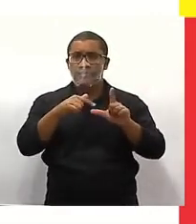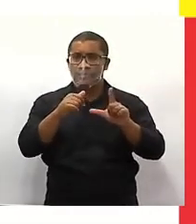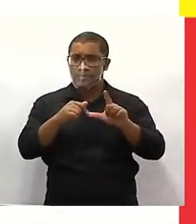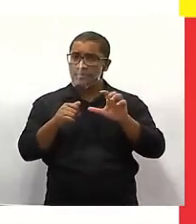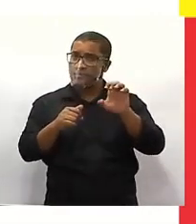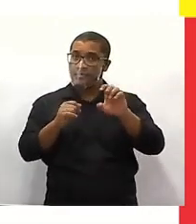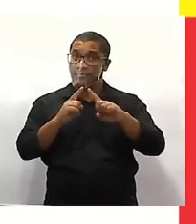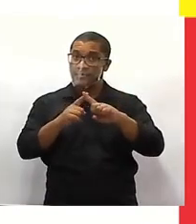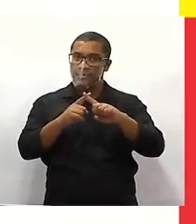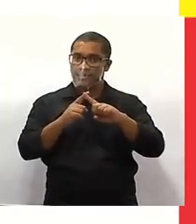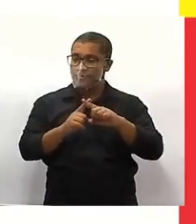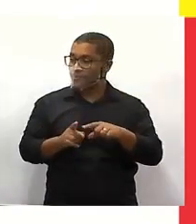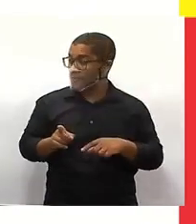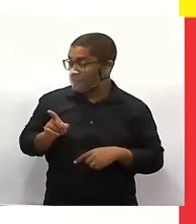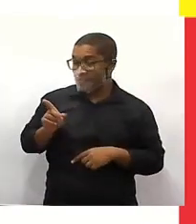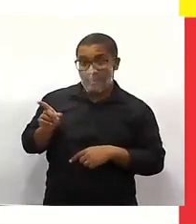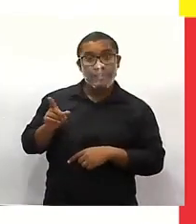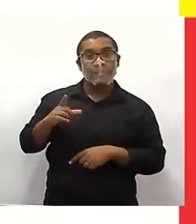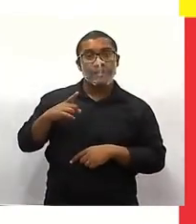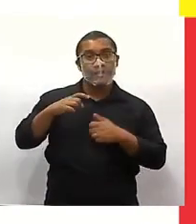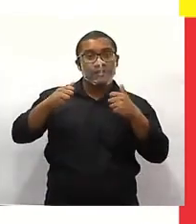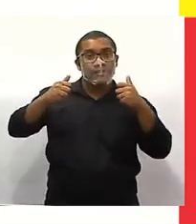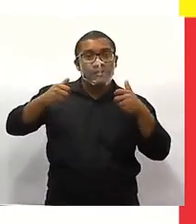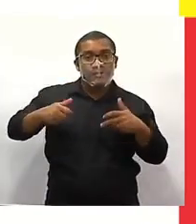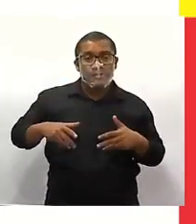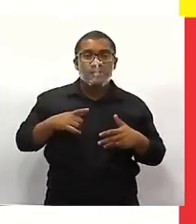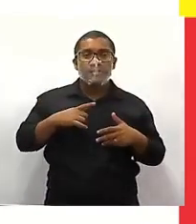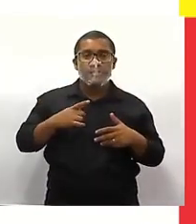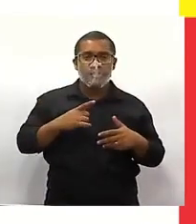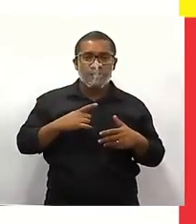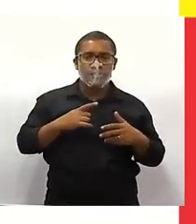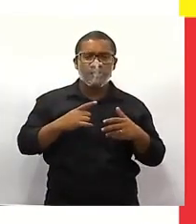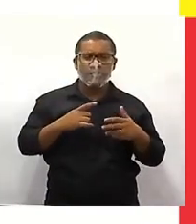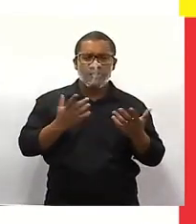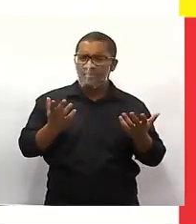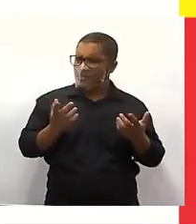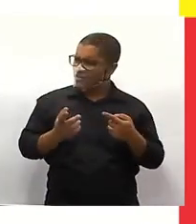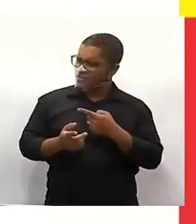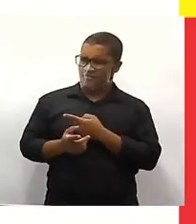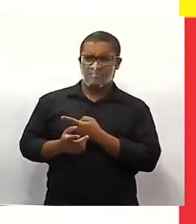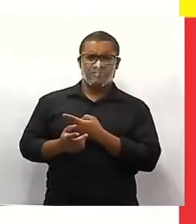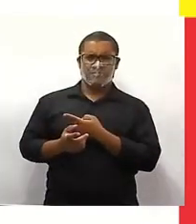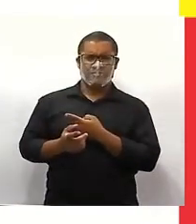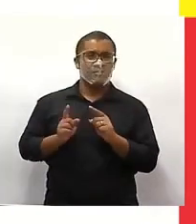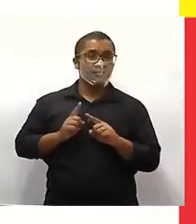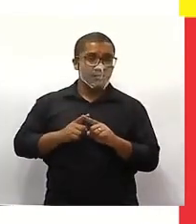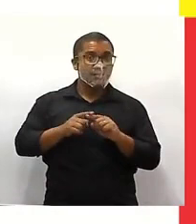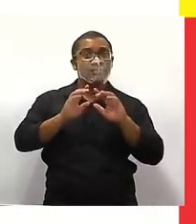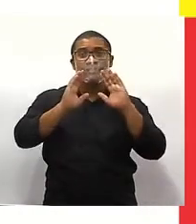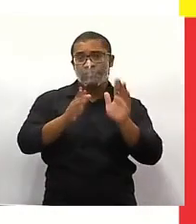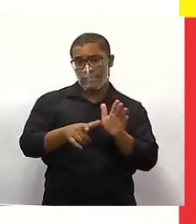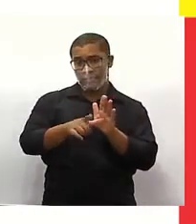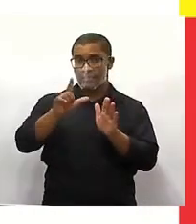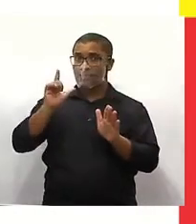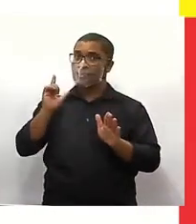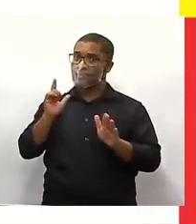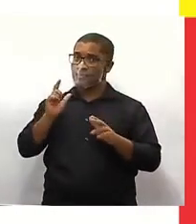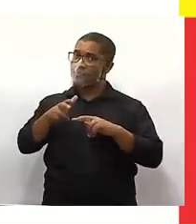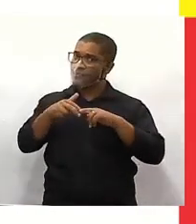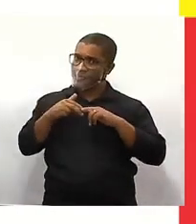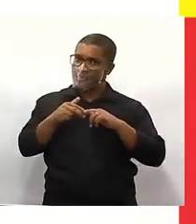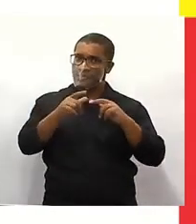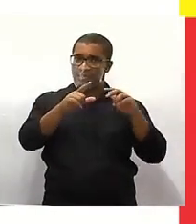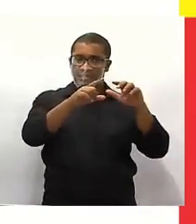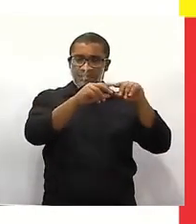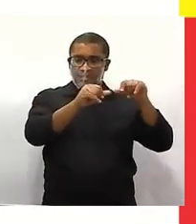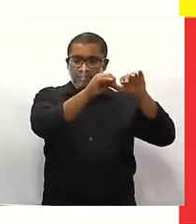da infiltração da água de chuvas na alta e média encosta. Por quê? Porque isso já aconteceu,